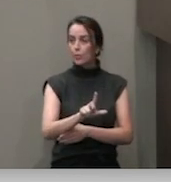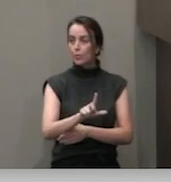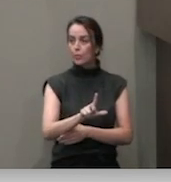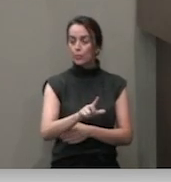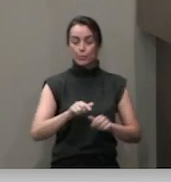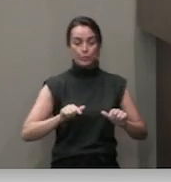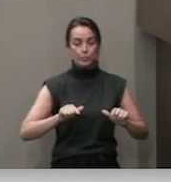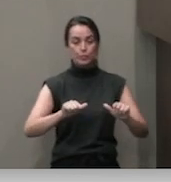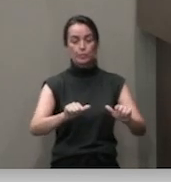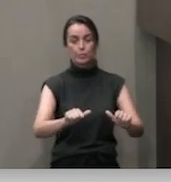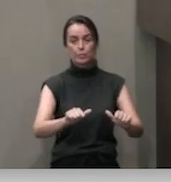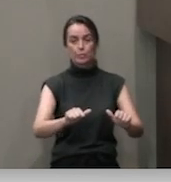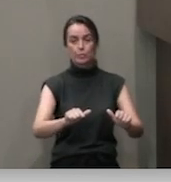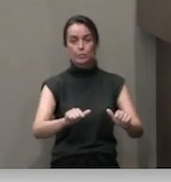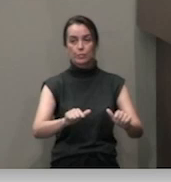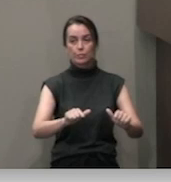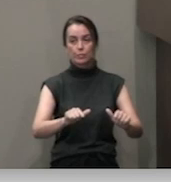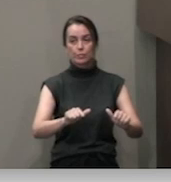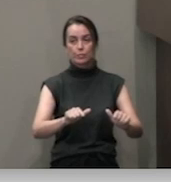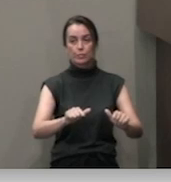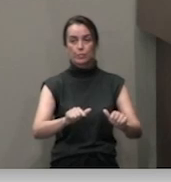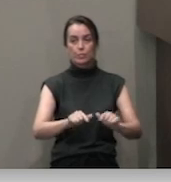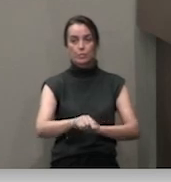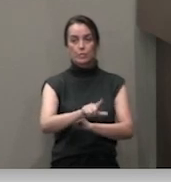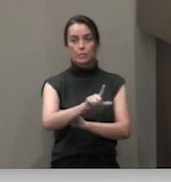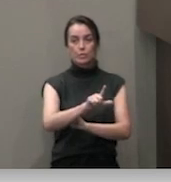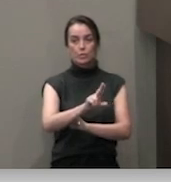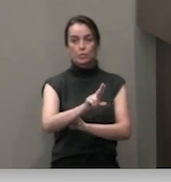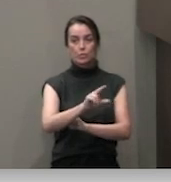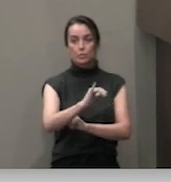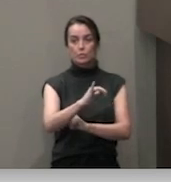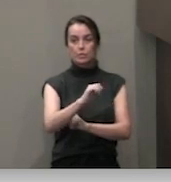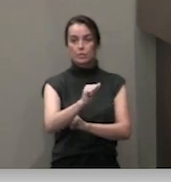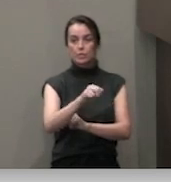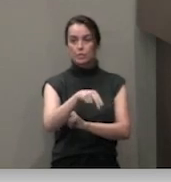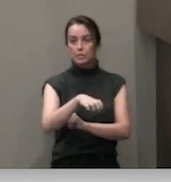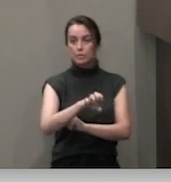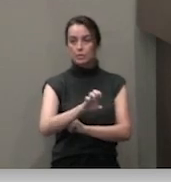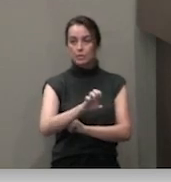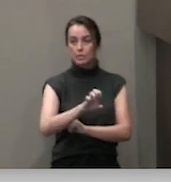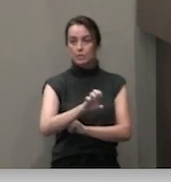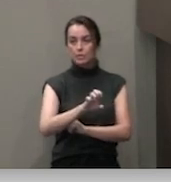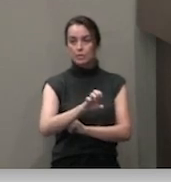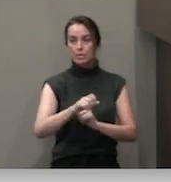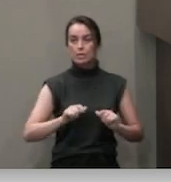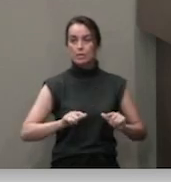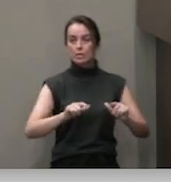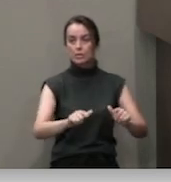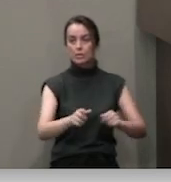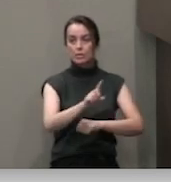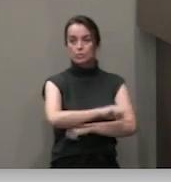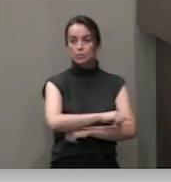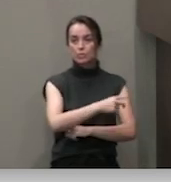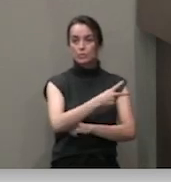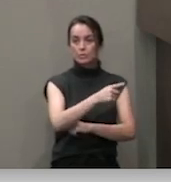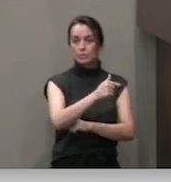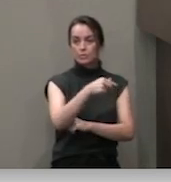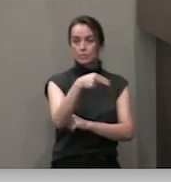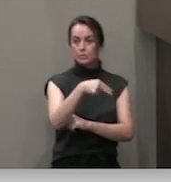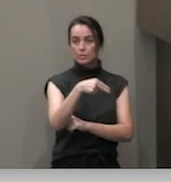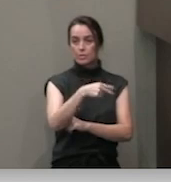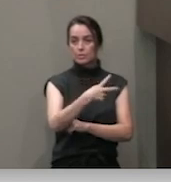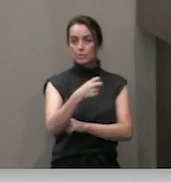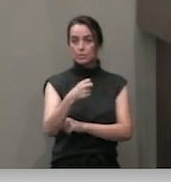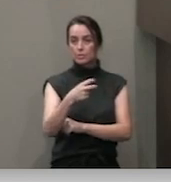concessão de distinção honra o mérito a Luciane Maria Cola a ser entregue na sessão plenária do dia 27 de novembro